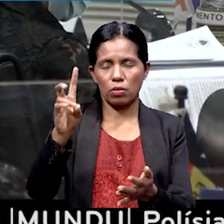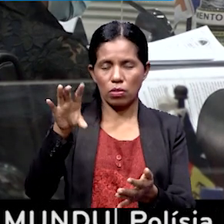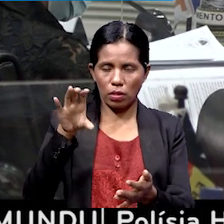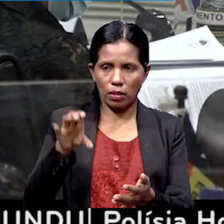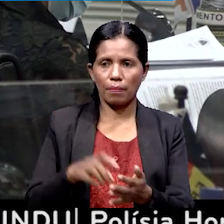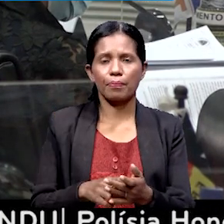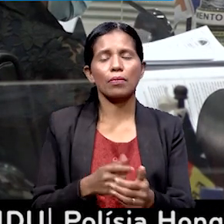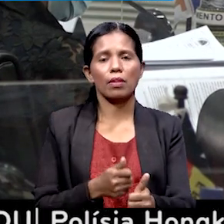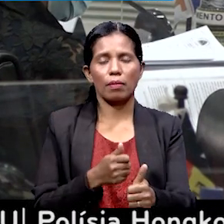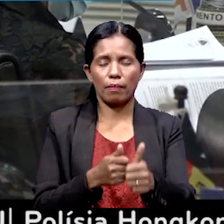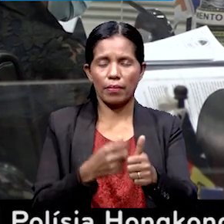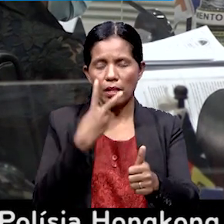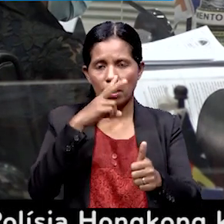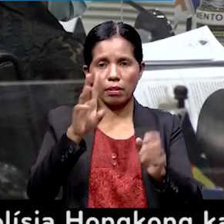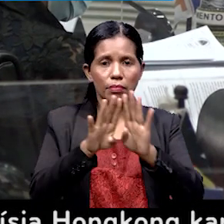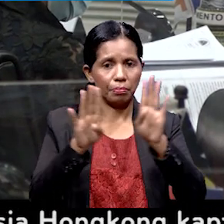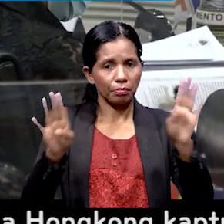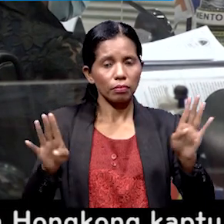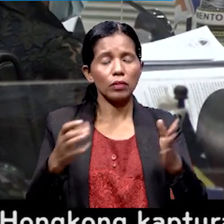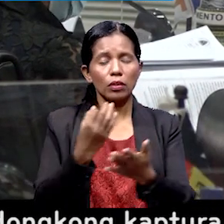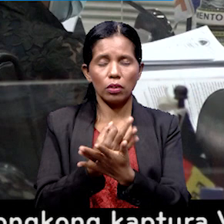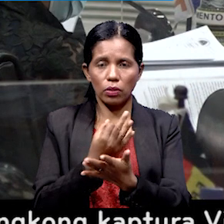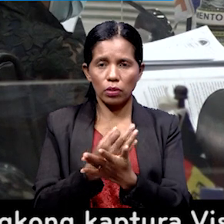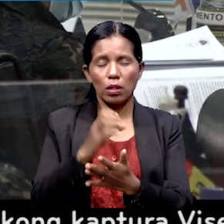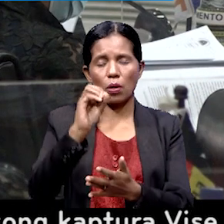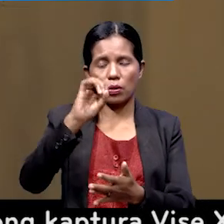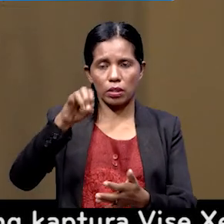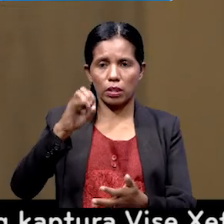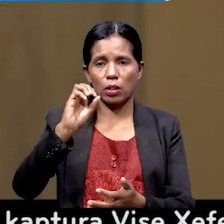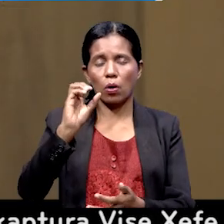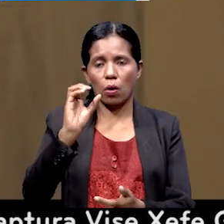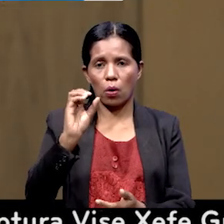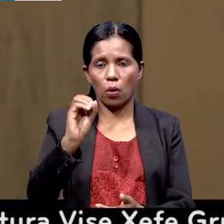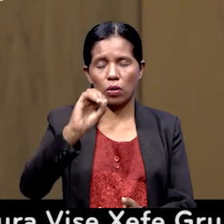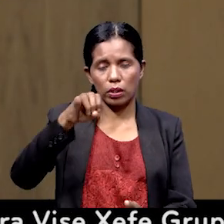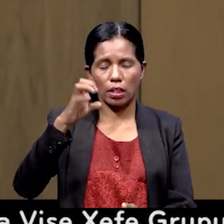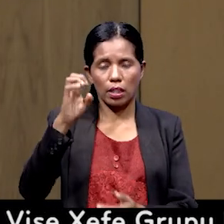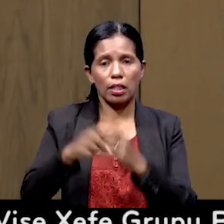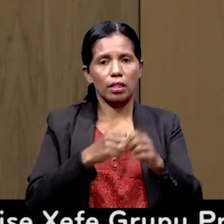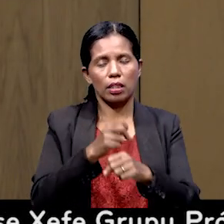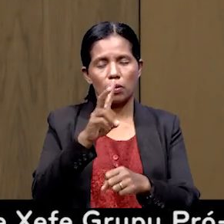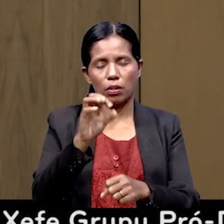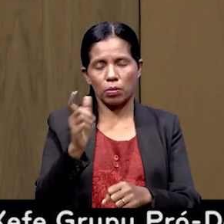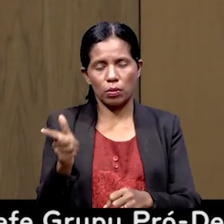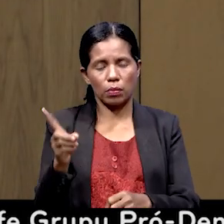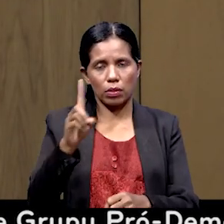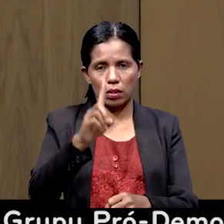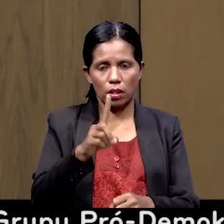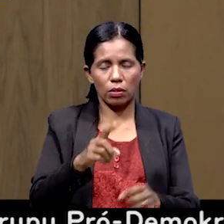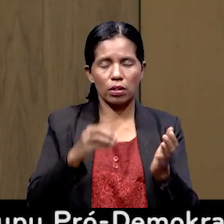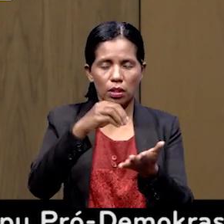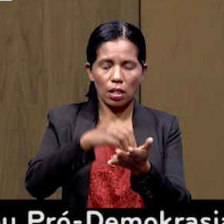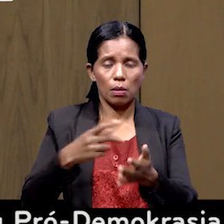Rússia Portal Transparência, Orçamento Geral Estado, tina rinrua ruanulo resinida, nebe aloca ba privativo